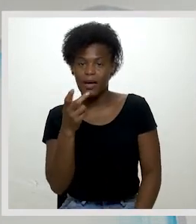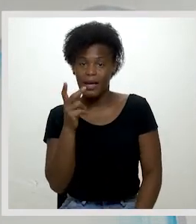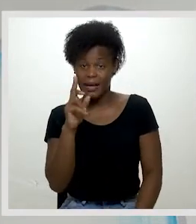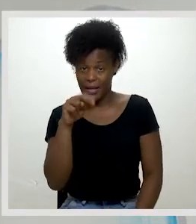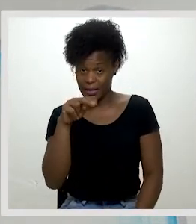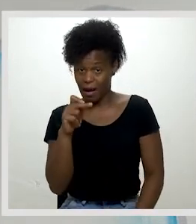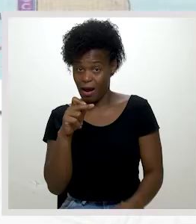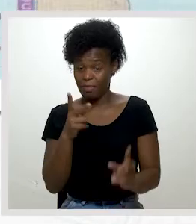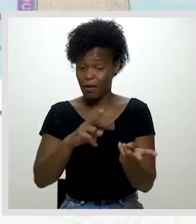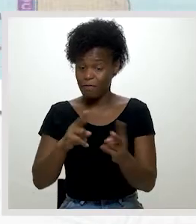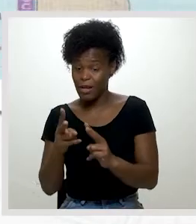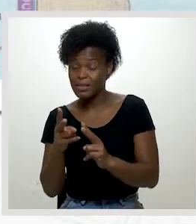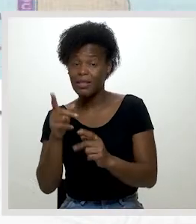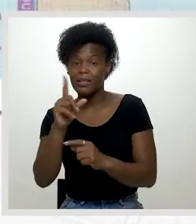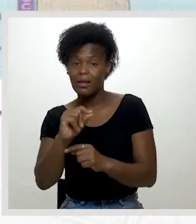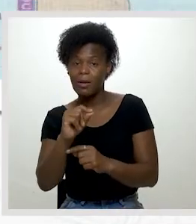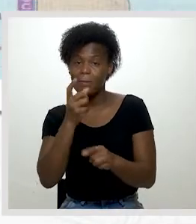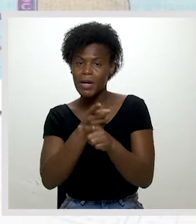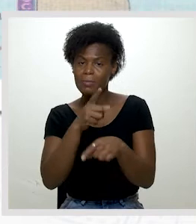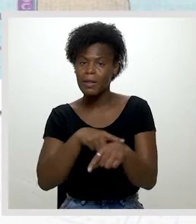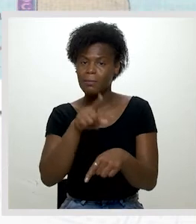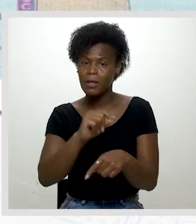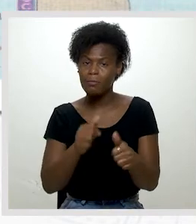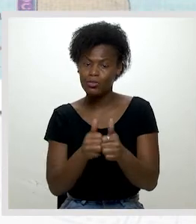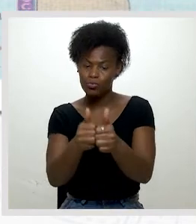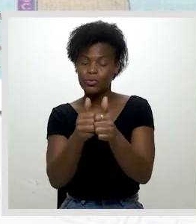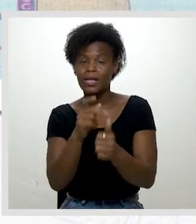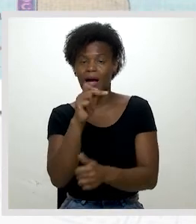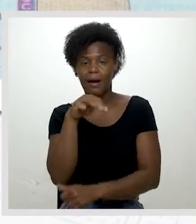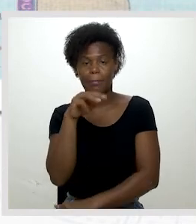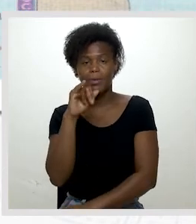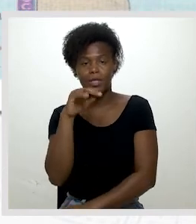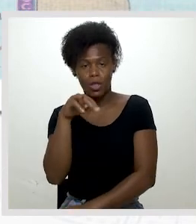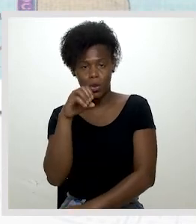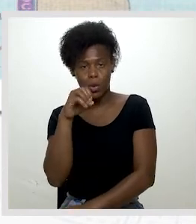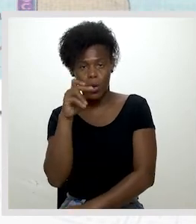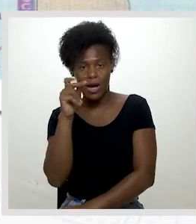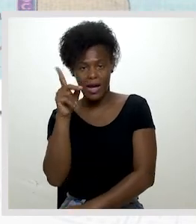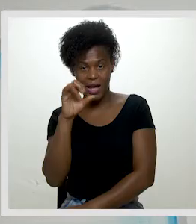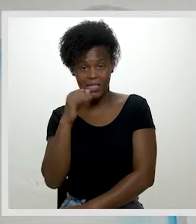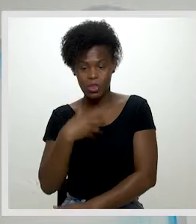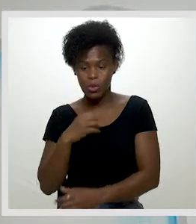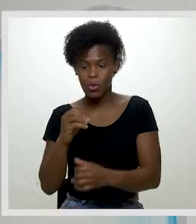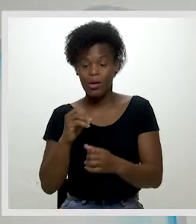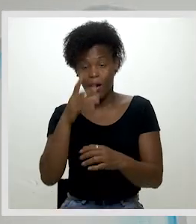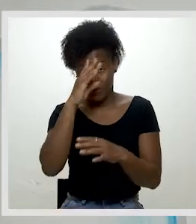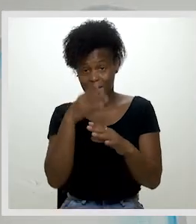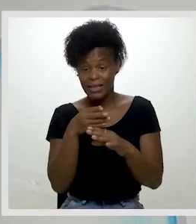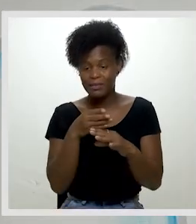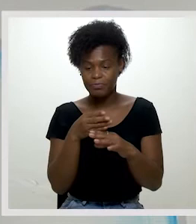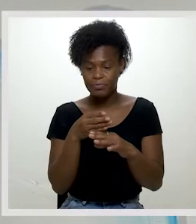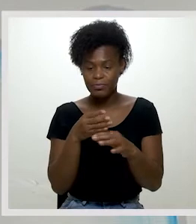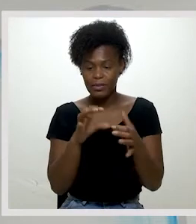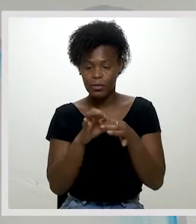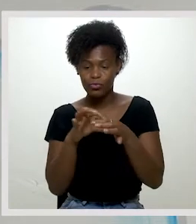aqui ou mesmo em simultâneo com os aminoácidos, aqui ocorre agora a desfosforilação, em